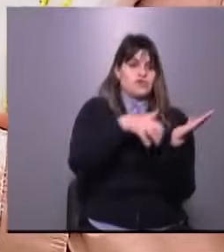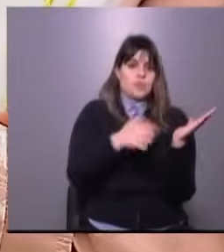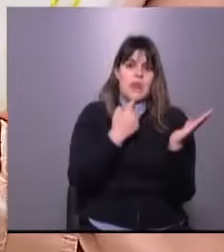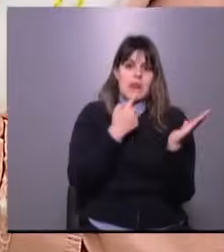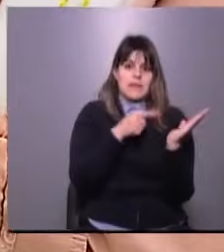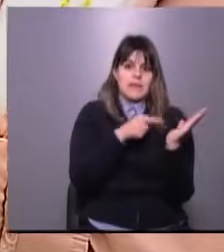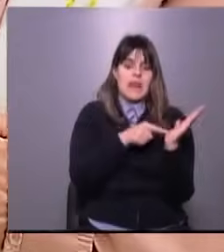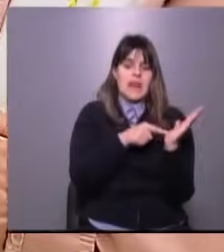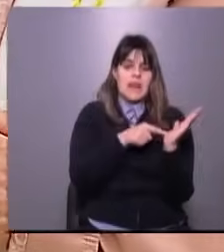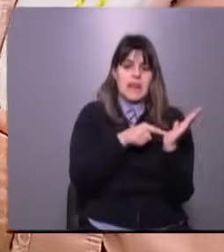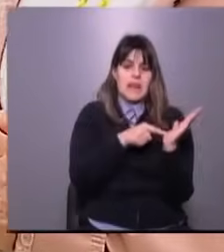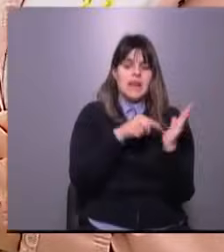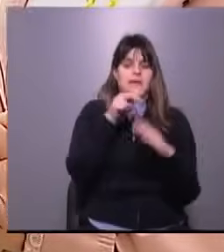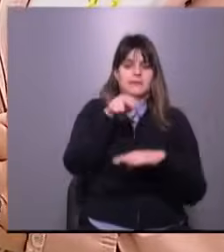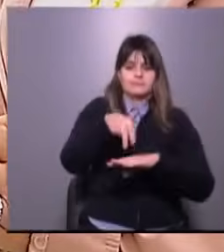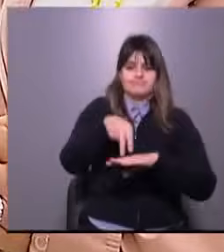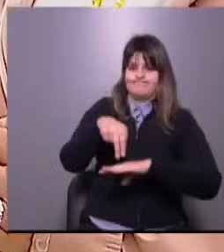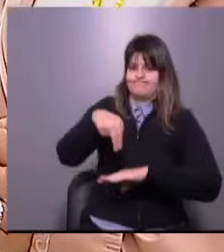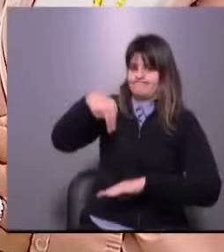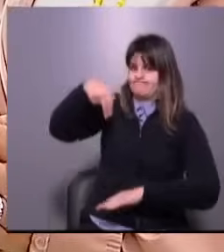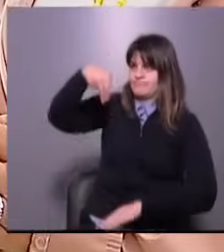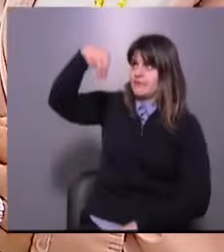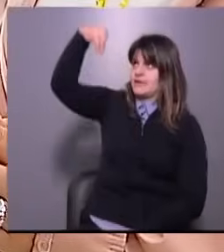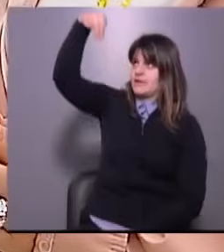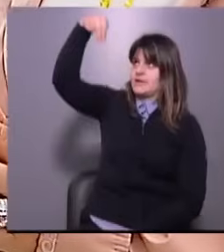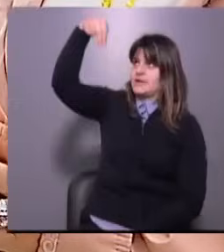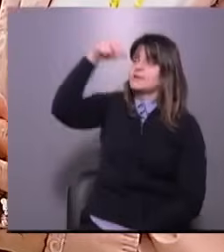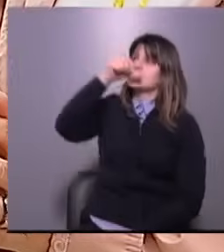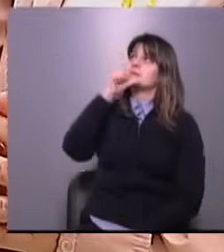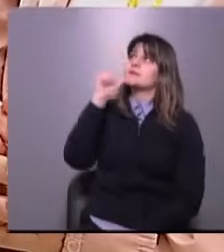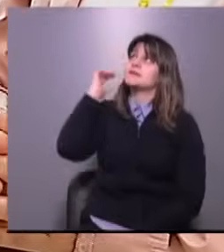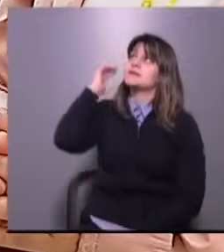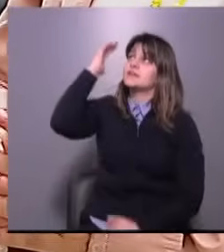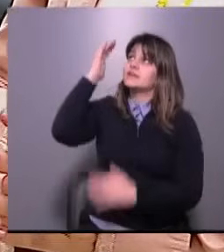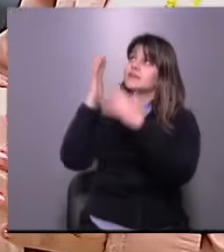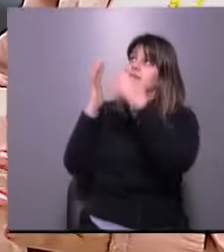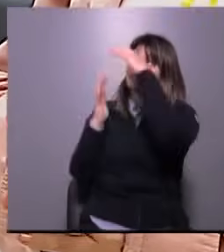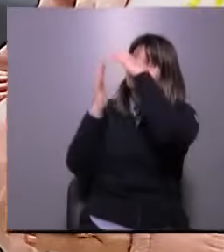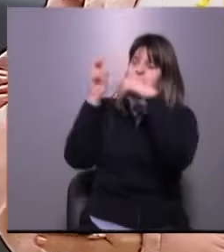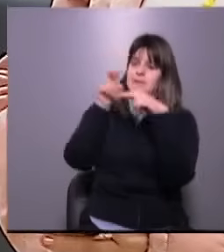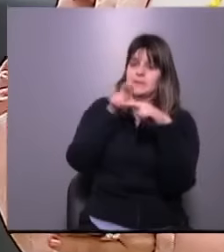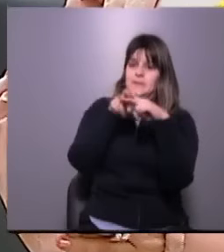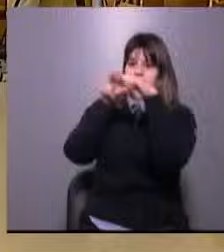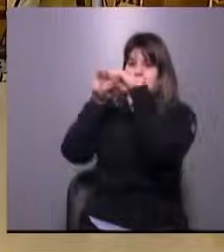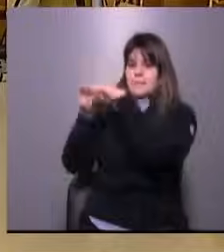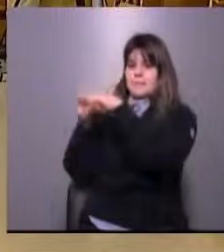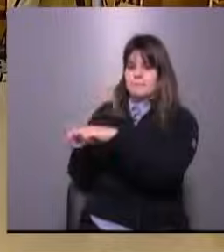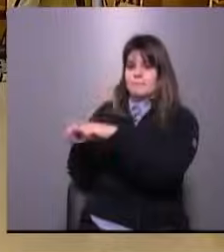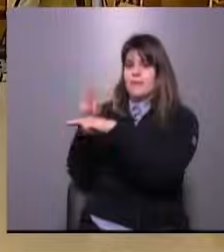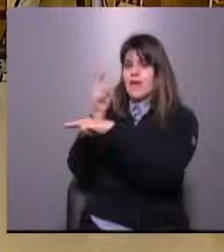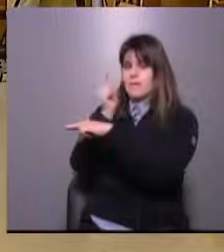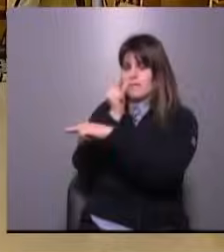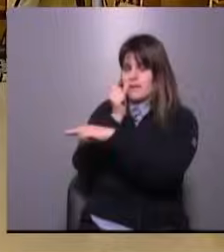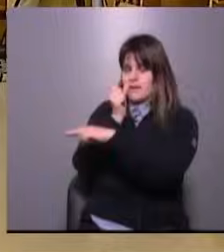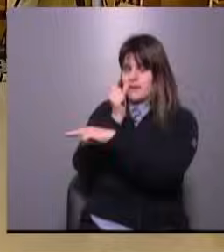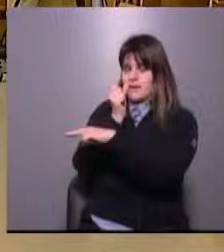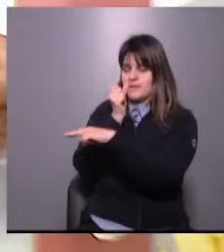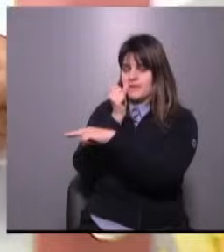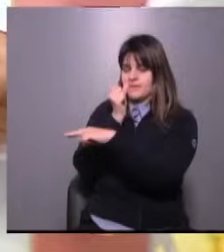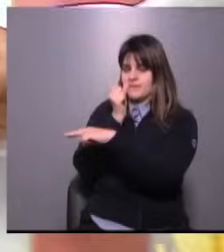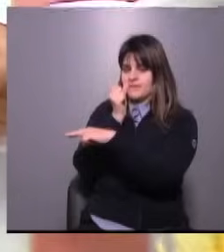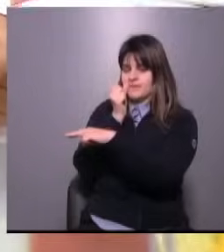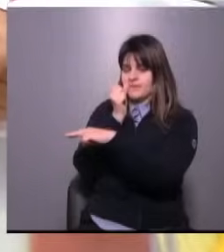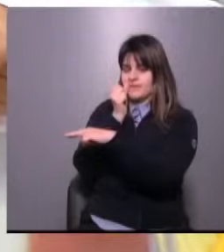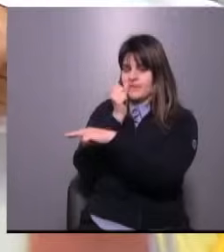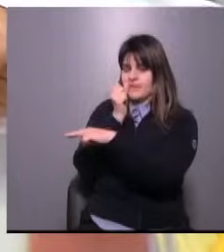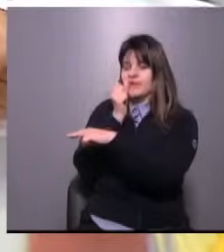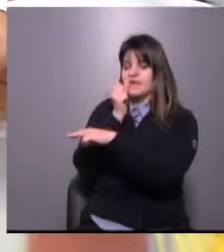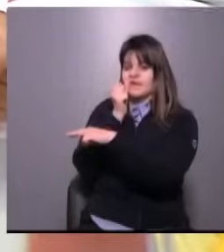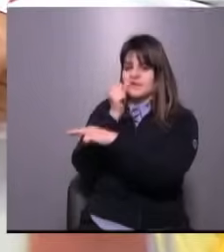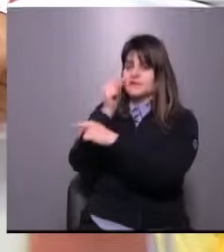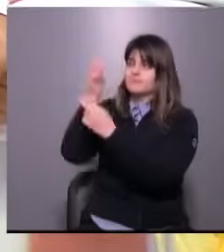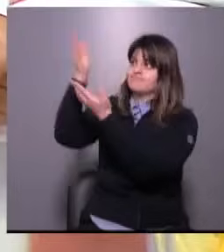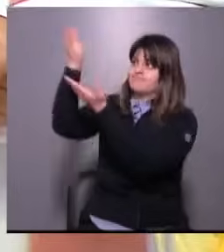dia, conforme as Escrituras, e subiu aos céus, onde está sentado à direita do